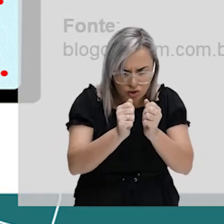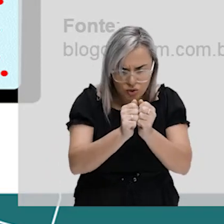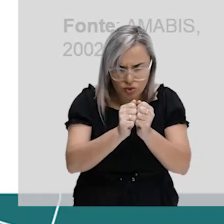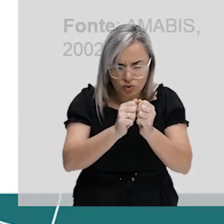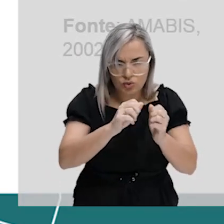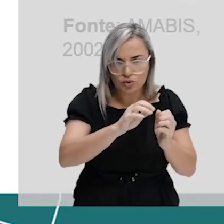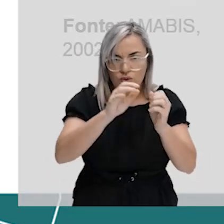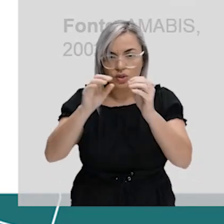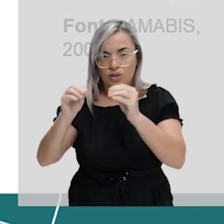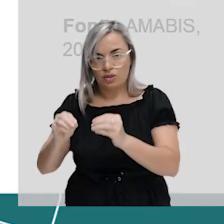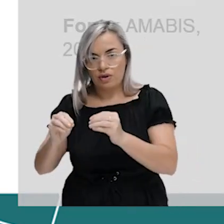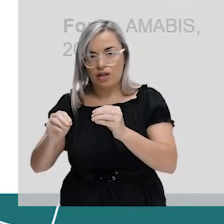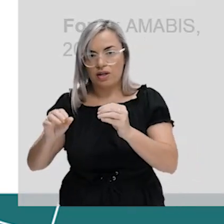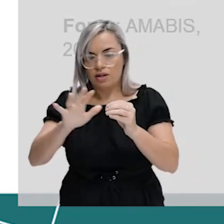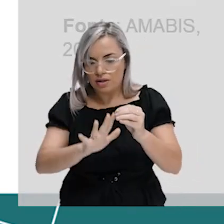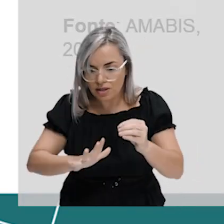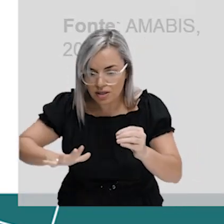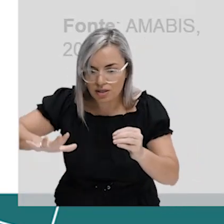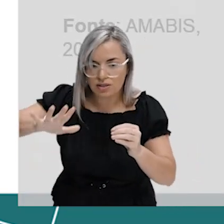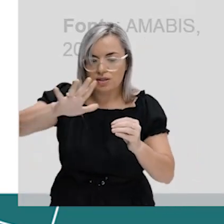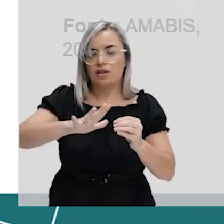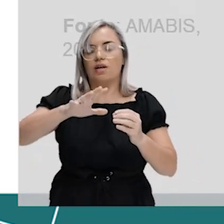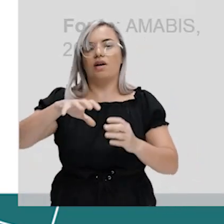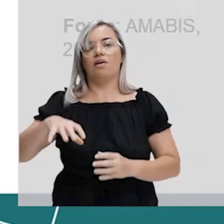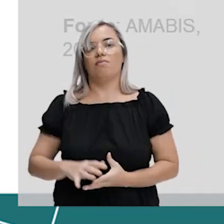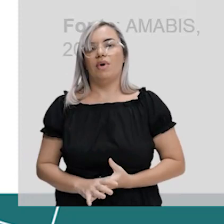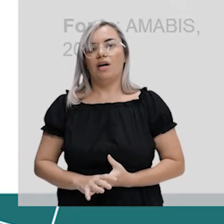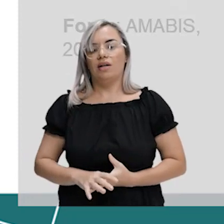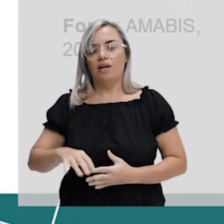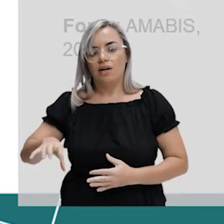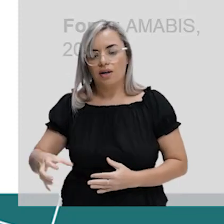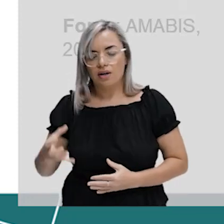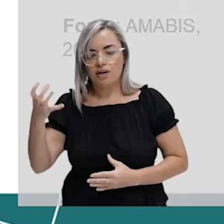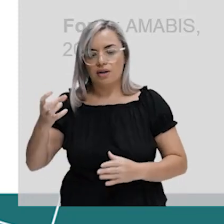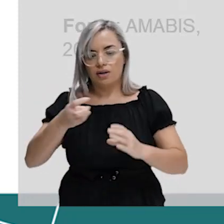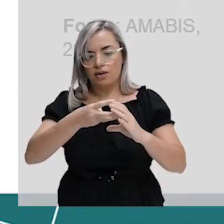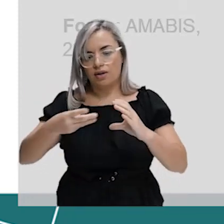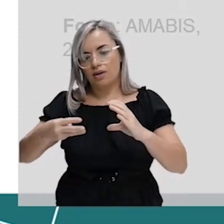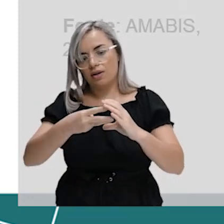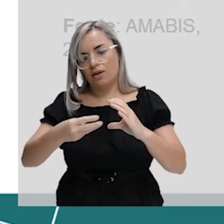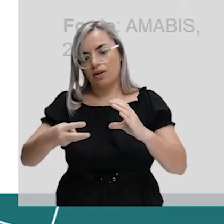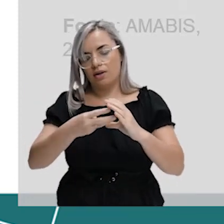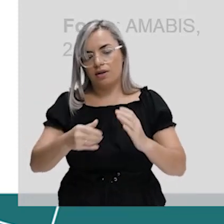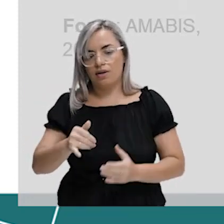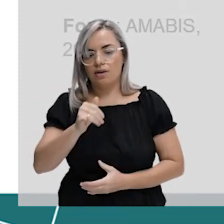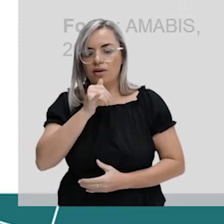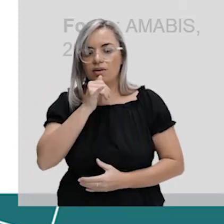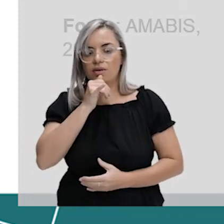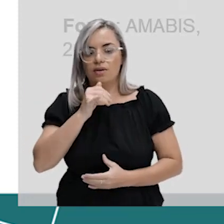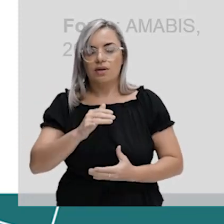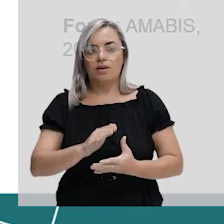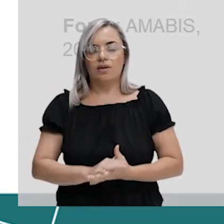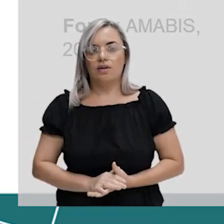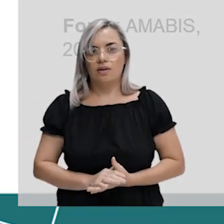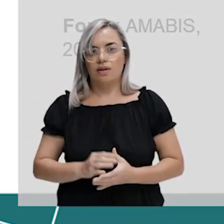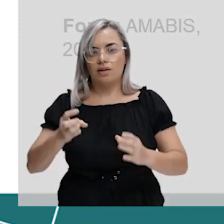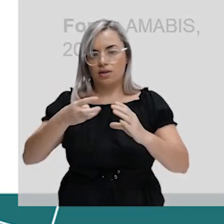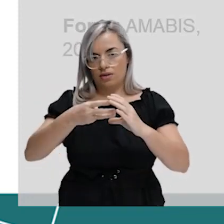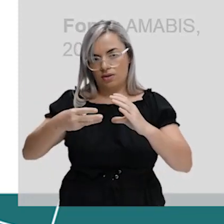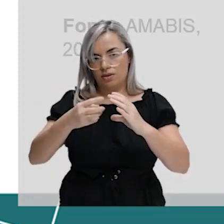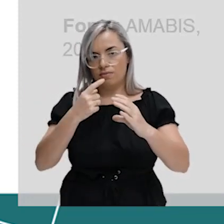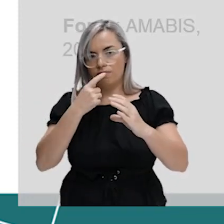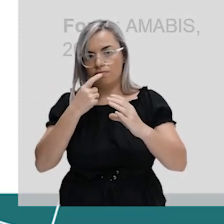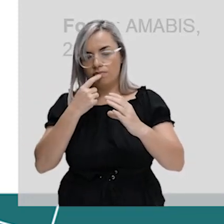isotônicos. Então, isso vai acontecer na célula também. Por exemplo, existem a célula sanguínea, quando